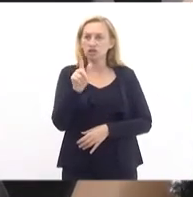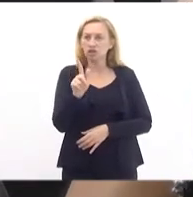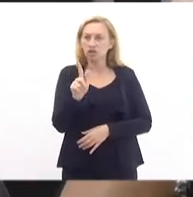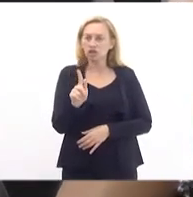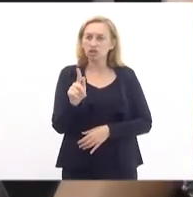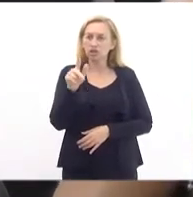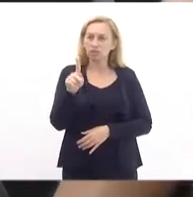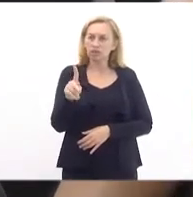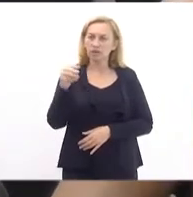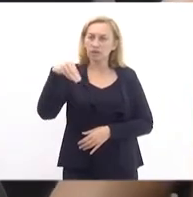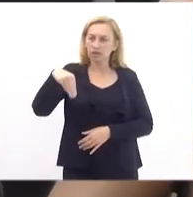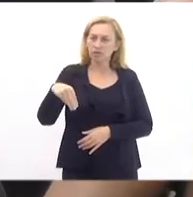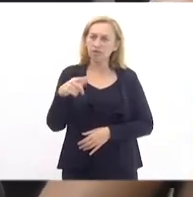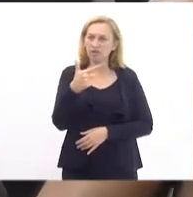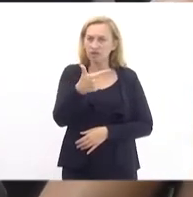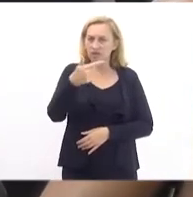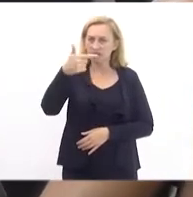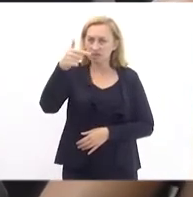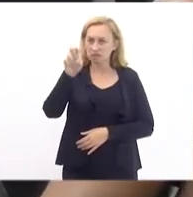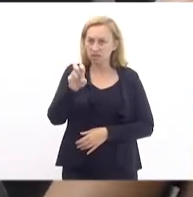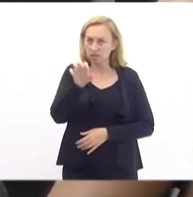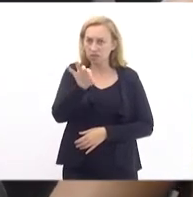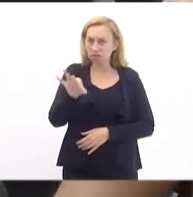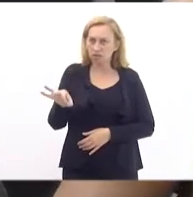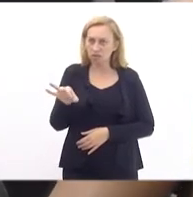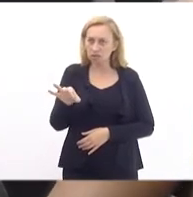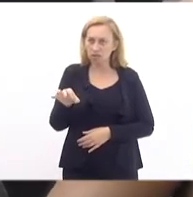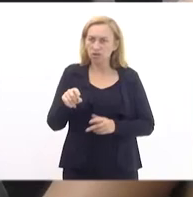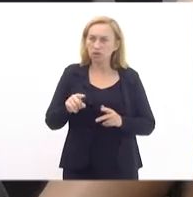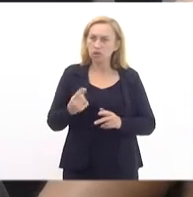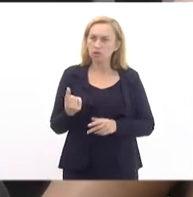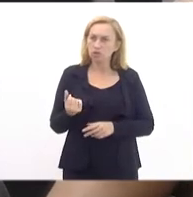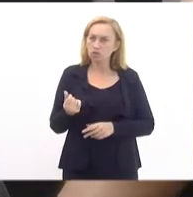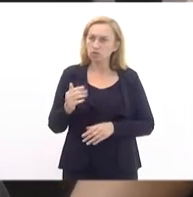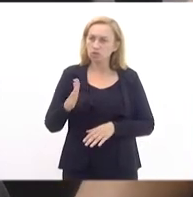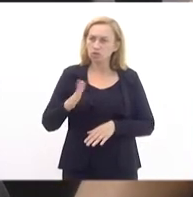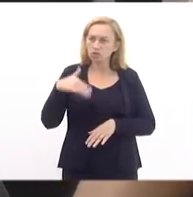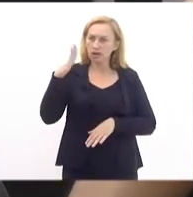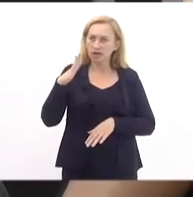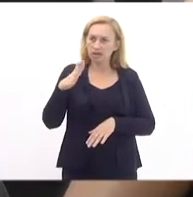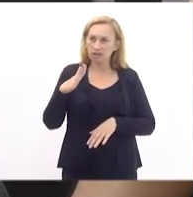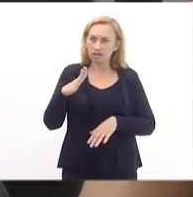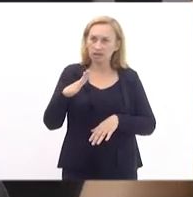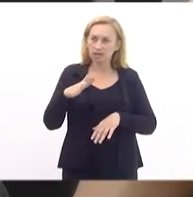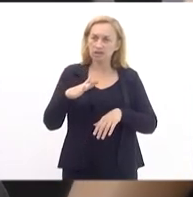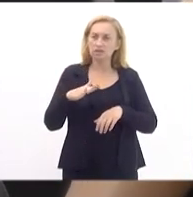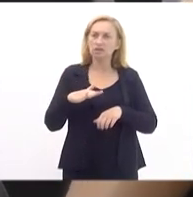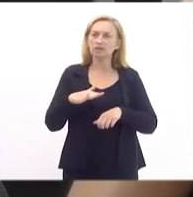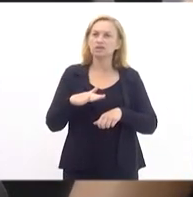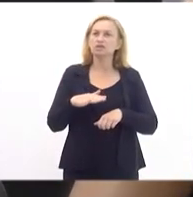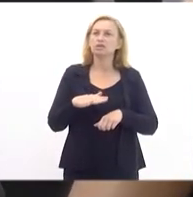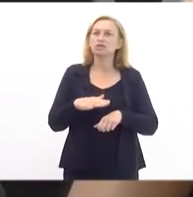de 25%, esta tarifa subiu para R$ 5,90. Isso.